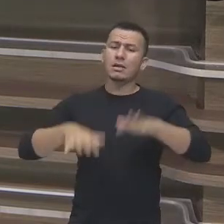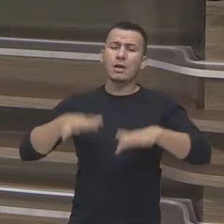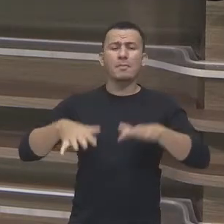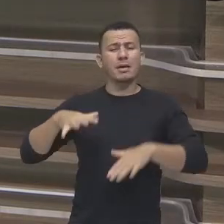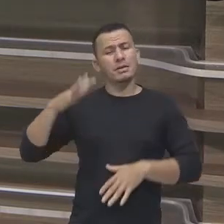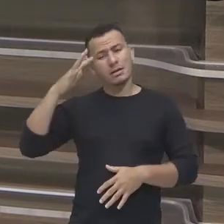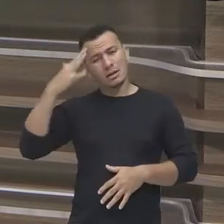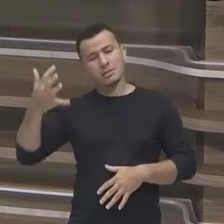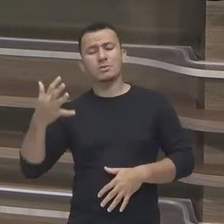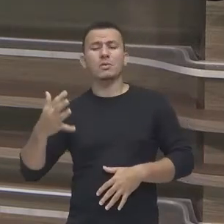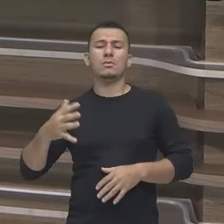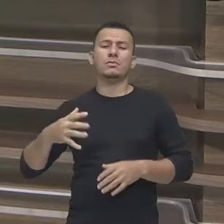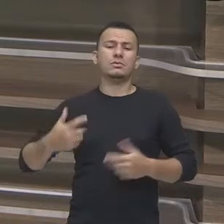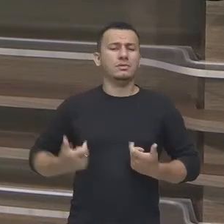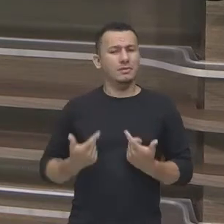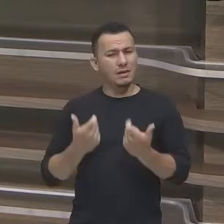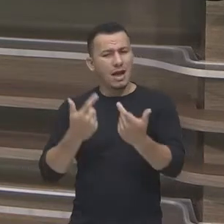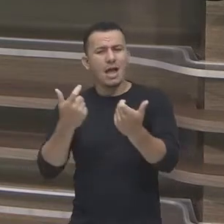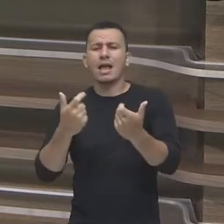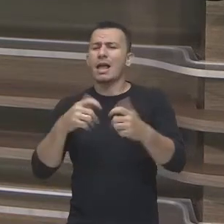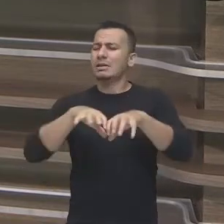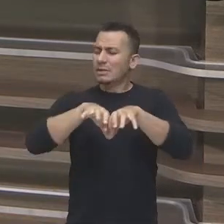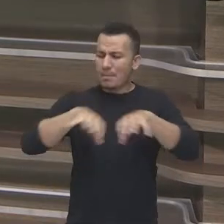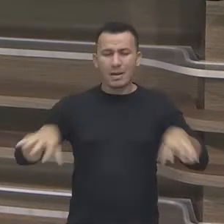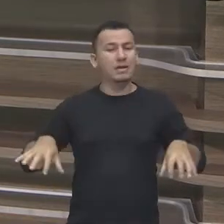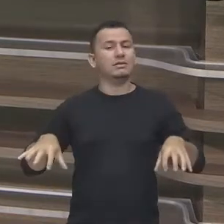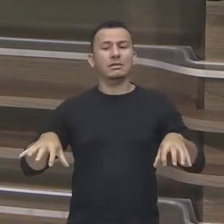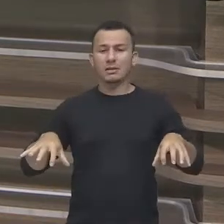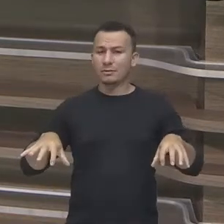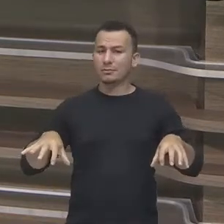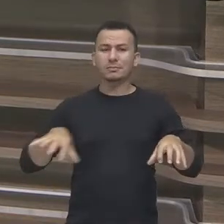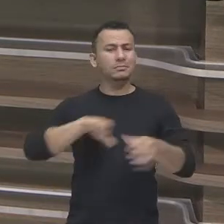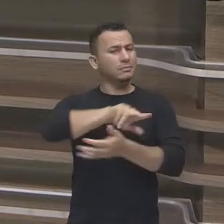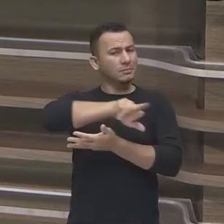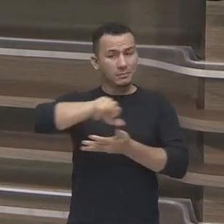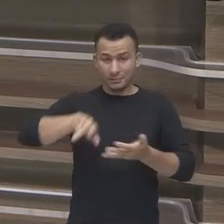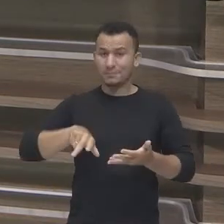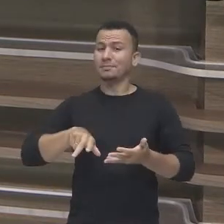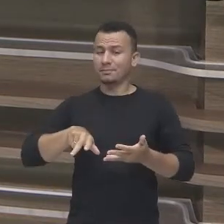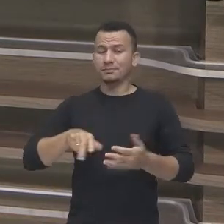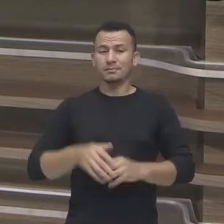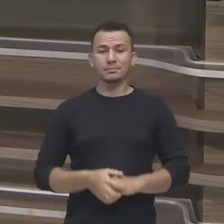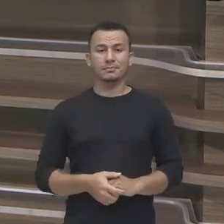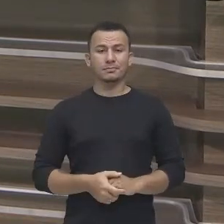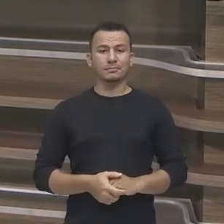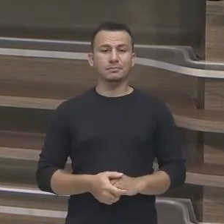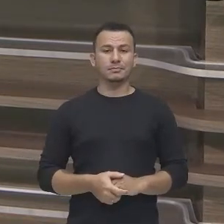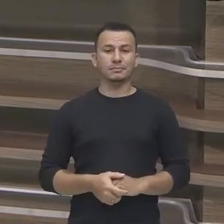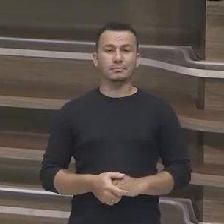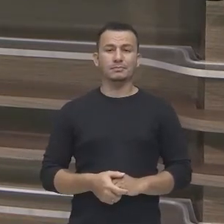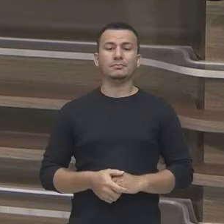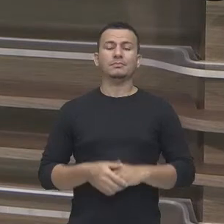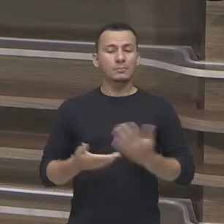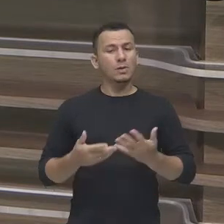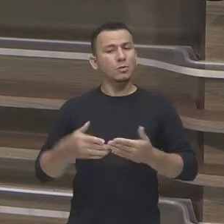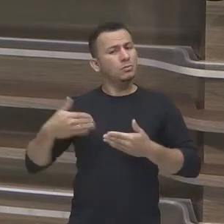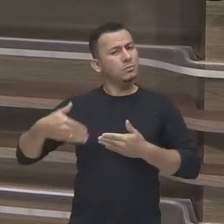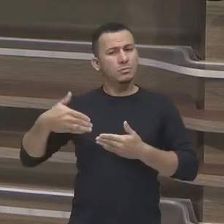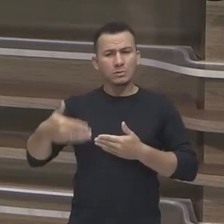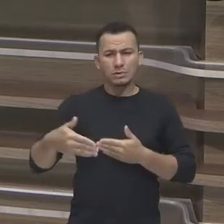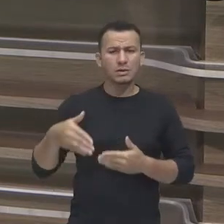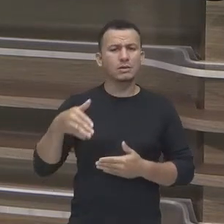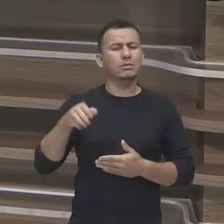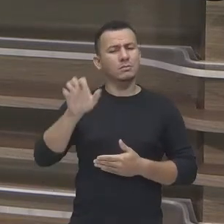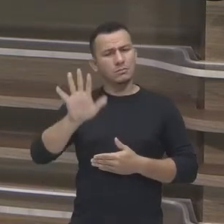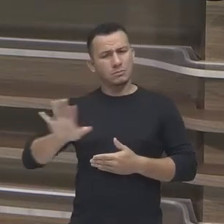políticas, conflitos, guerras, separação e tudo mais, ok? Então as coisas foram acontecendo na Europa